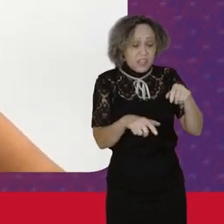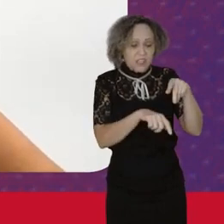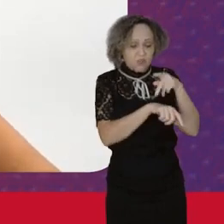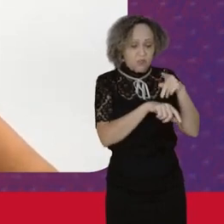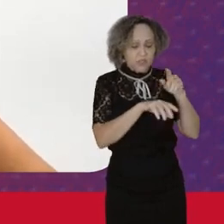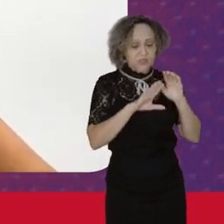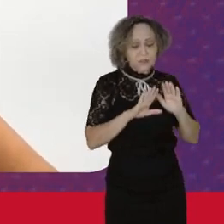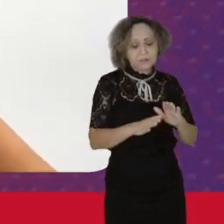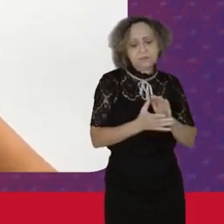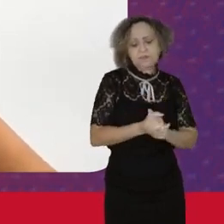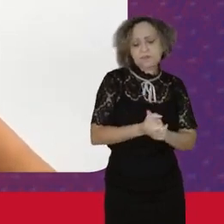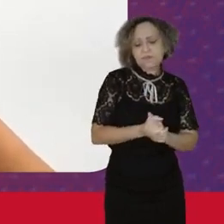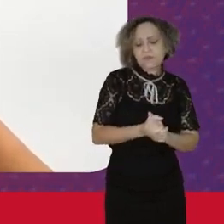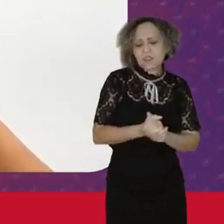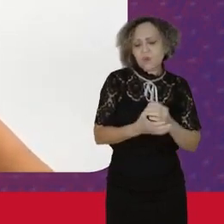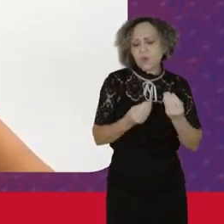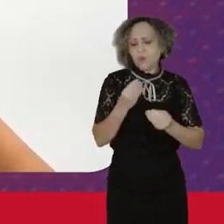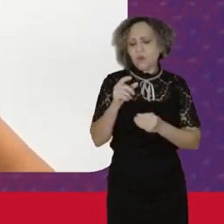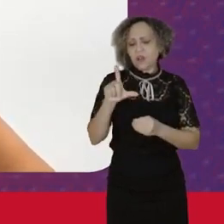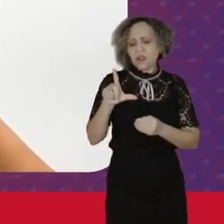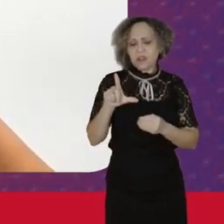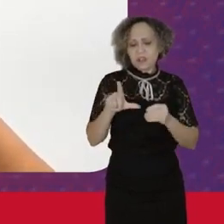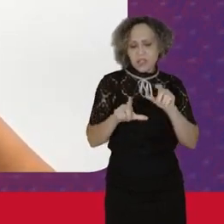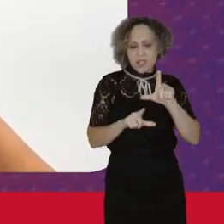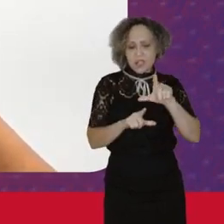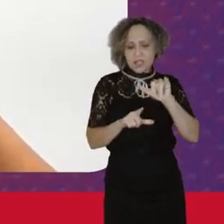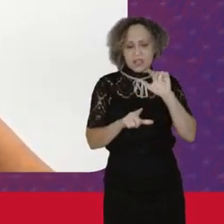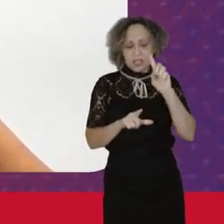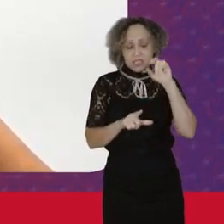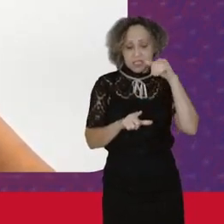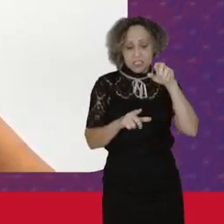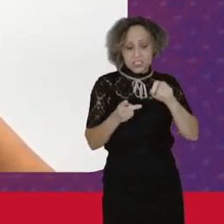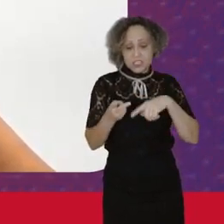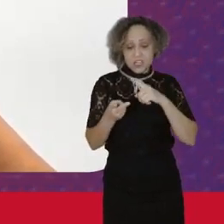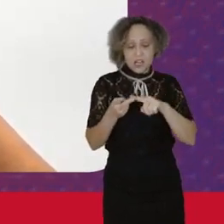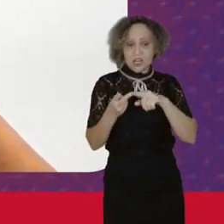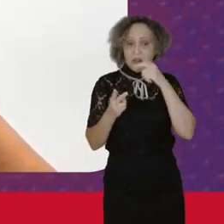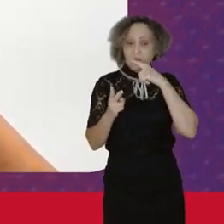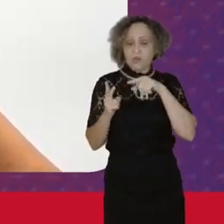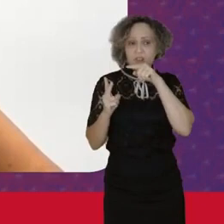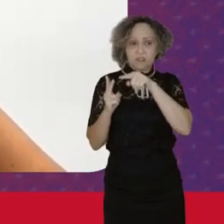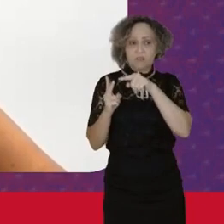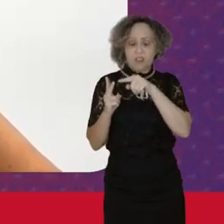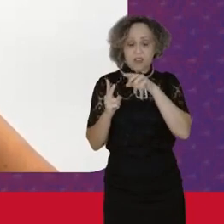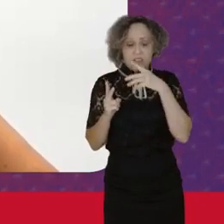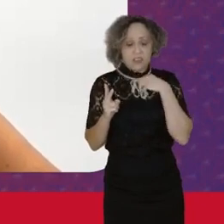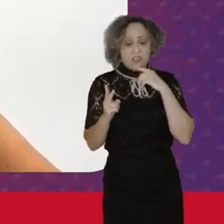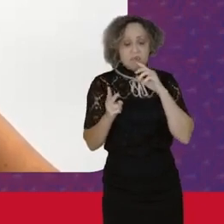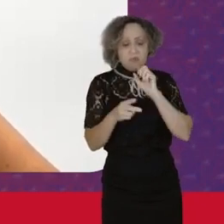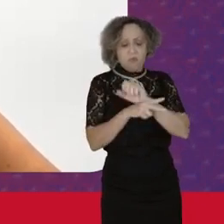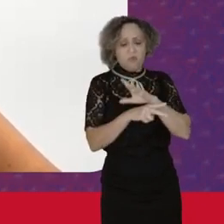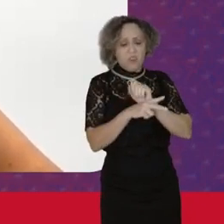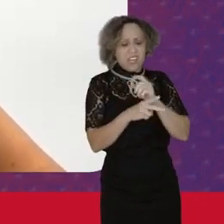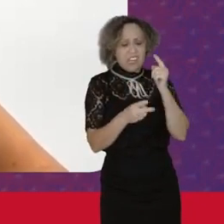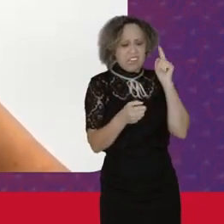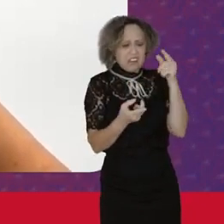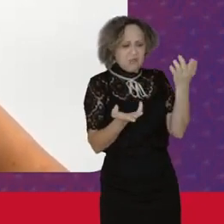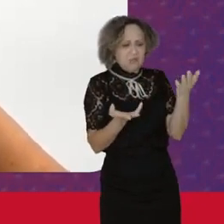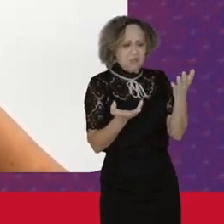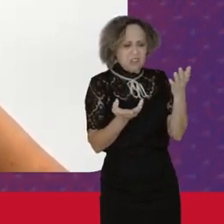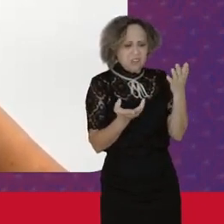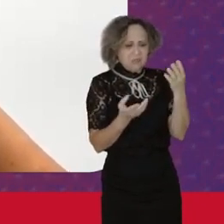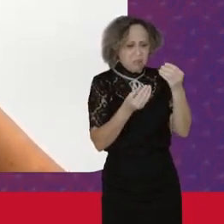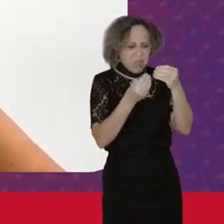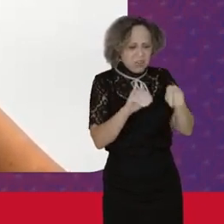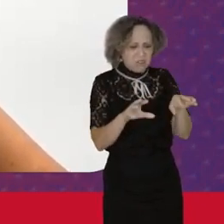essas questões que a Iridiane muito bem nos traz, né, dos males para a saúde, não só isso, mas para todo o meio, e